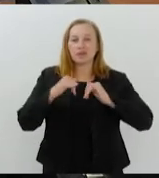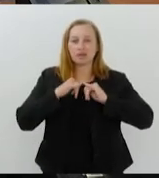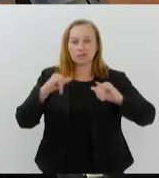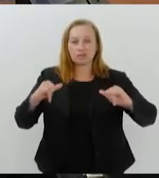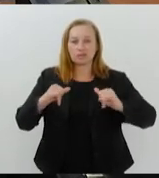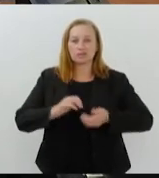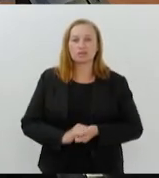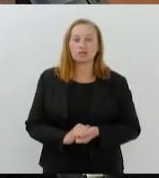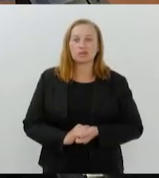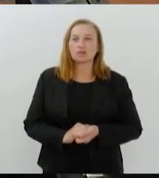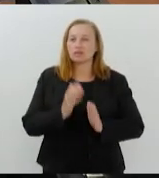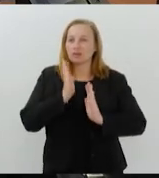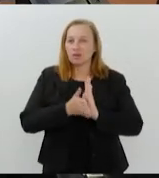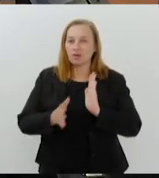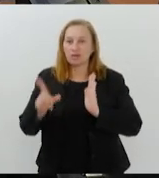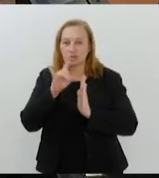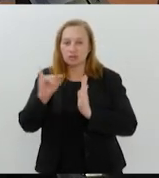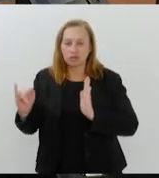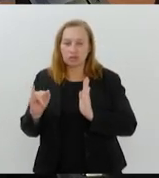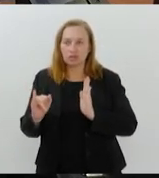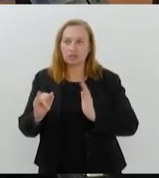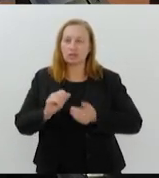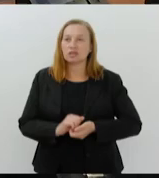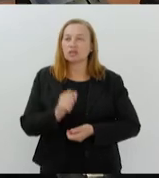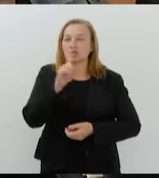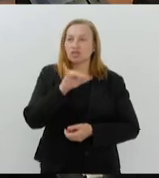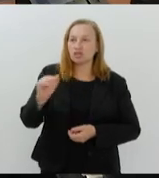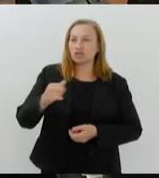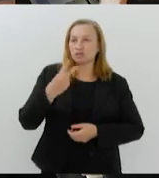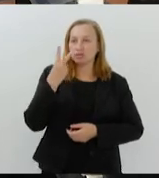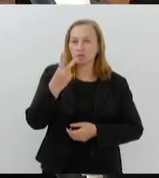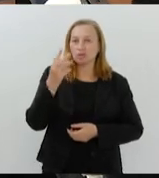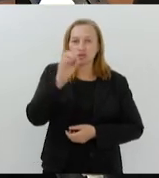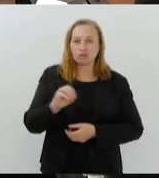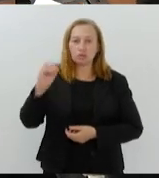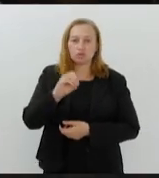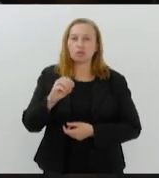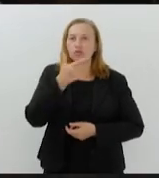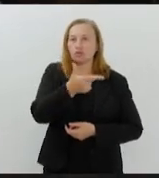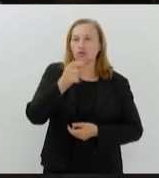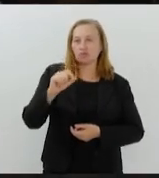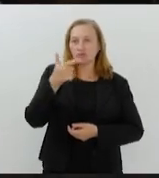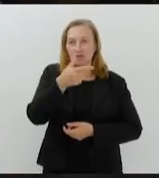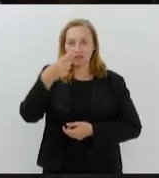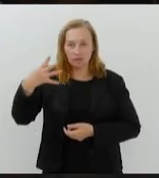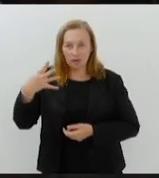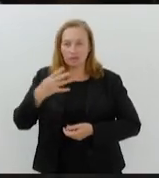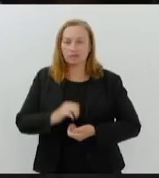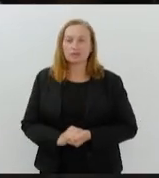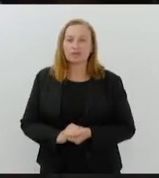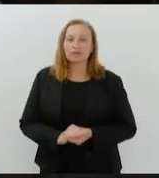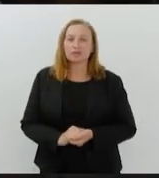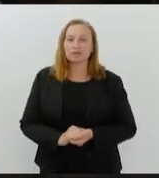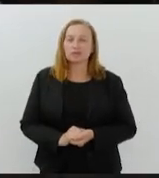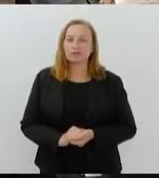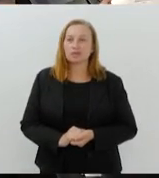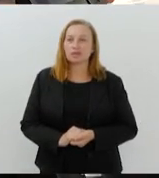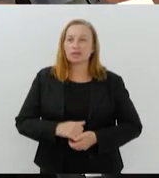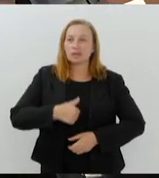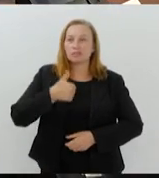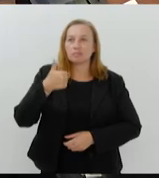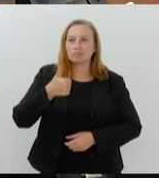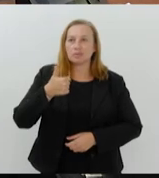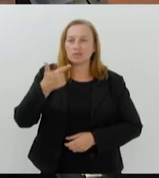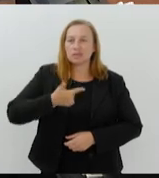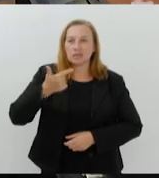Anuncio, ordem do dia, sessão extraordinária do dia 2 de outubro de 2024. Em tramitação ordinária,